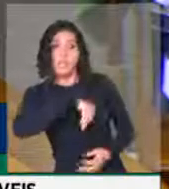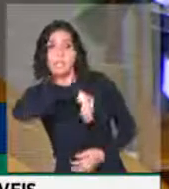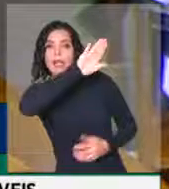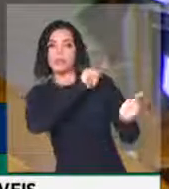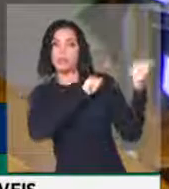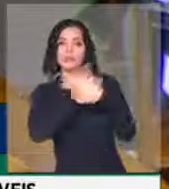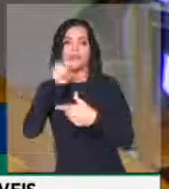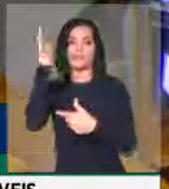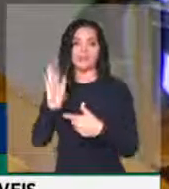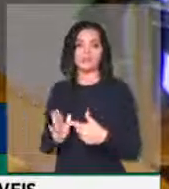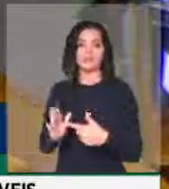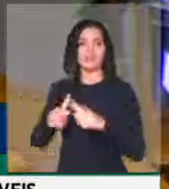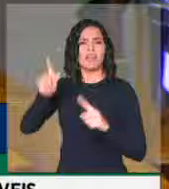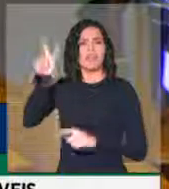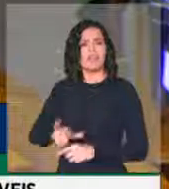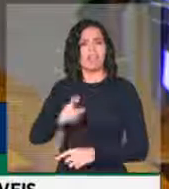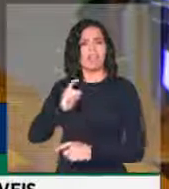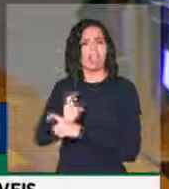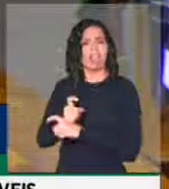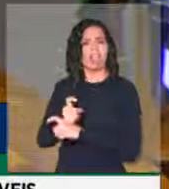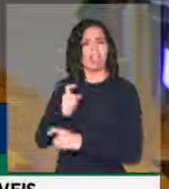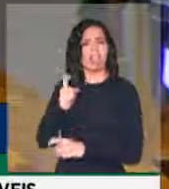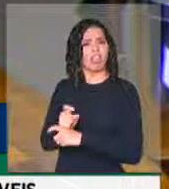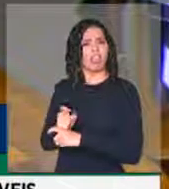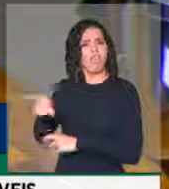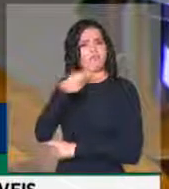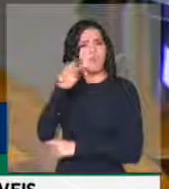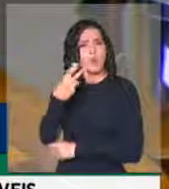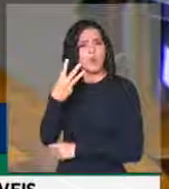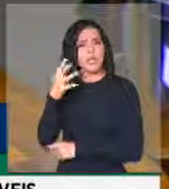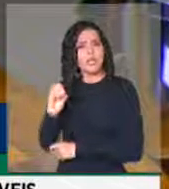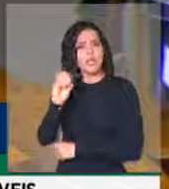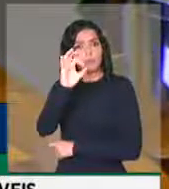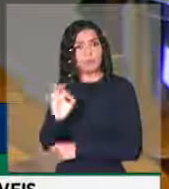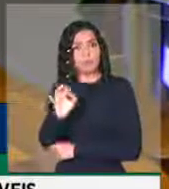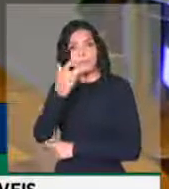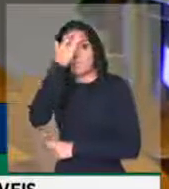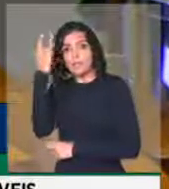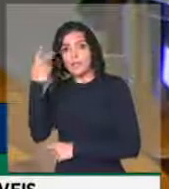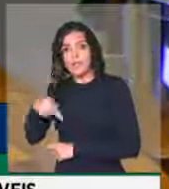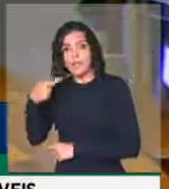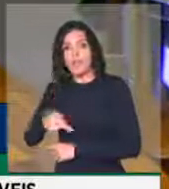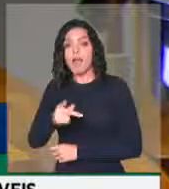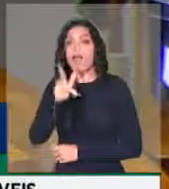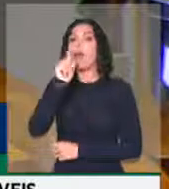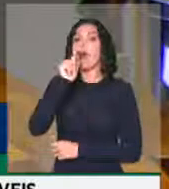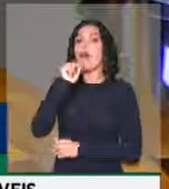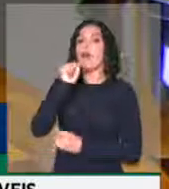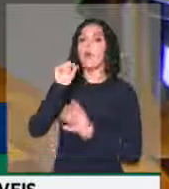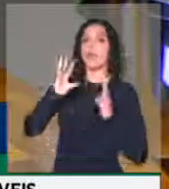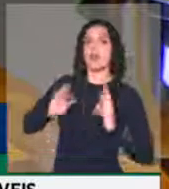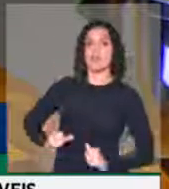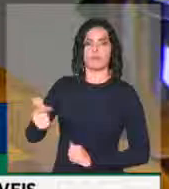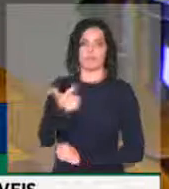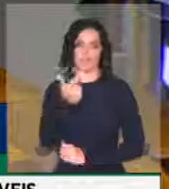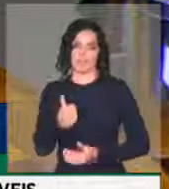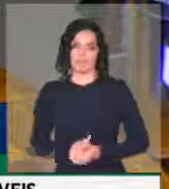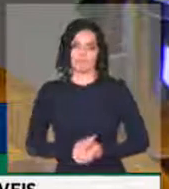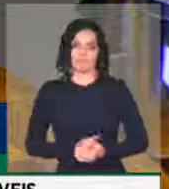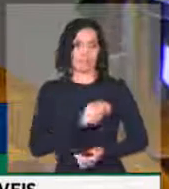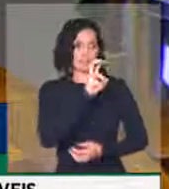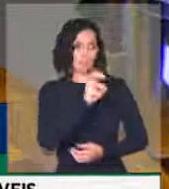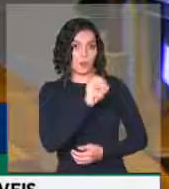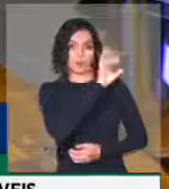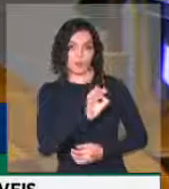maior. Mas é tão ignorante que não fala das 30% dos brasileiros e brasileiras que não têm água tratada, que não fala dos 50%